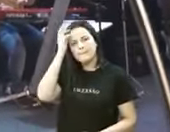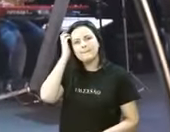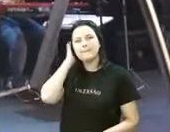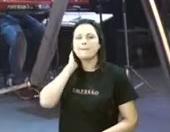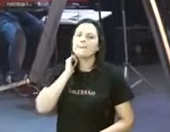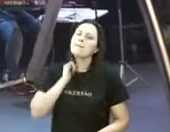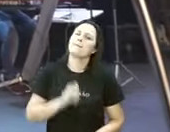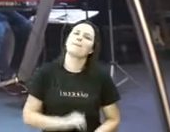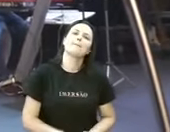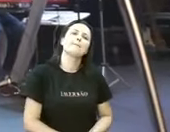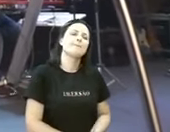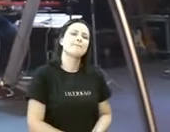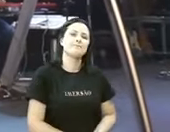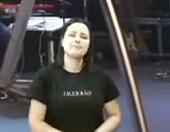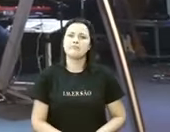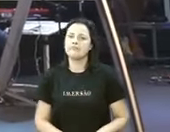eu estou vindo.